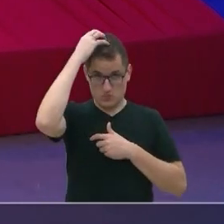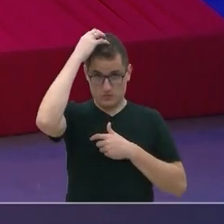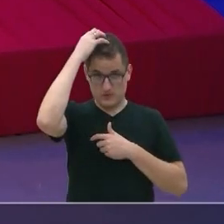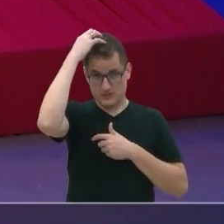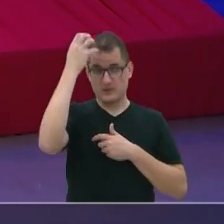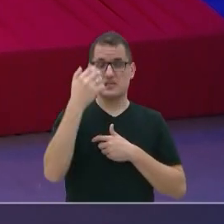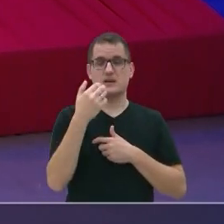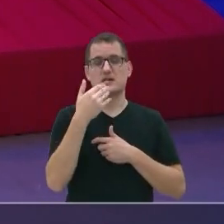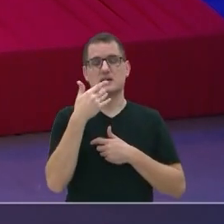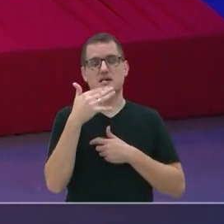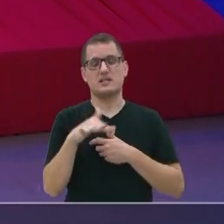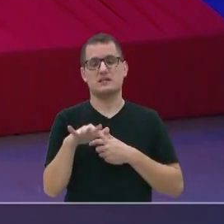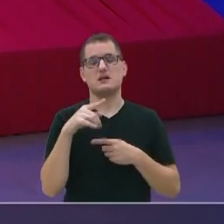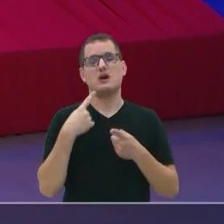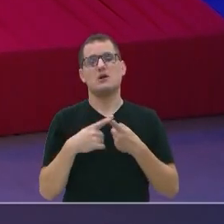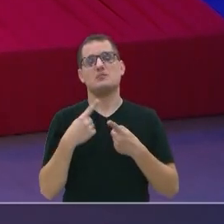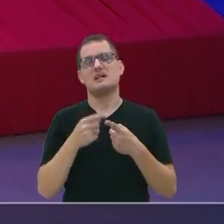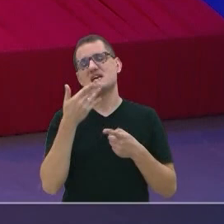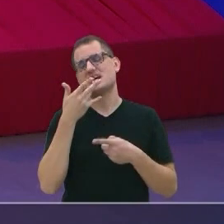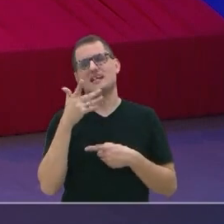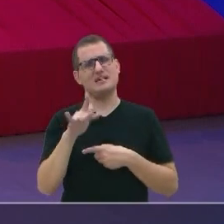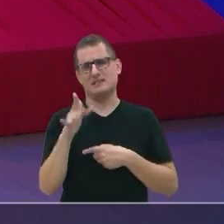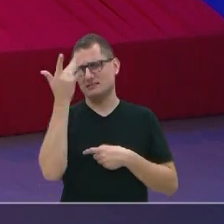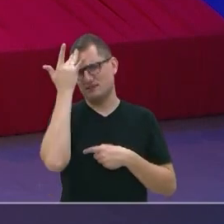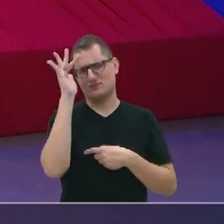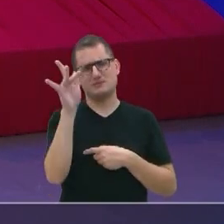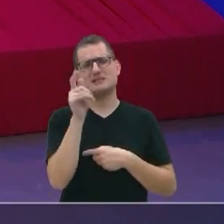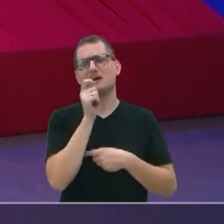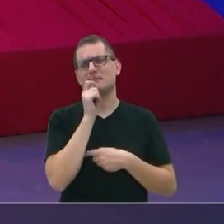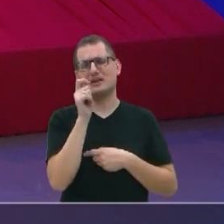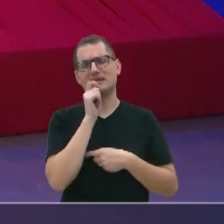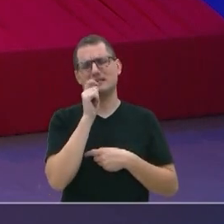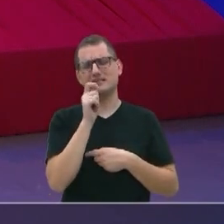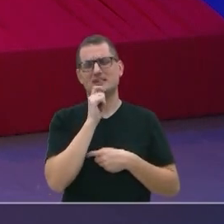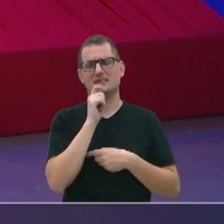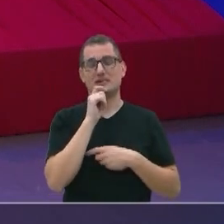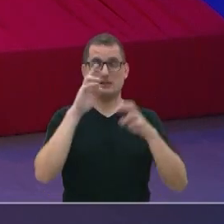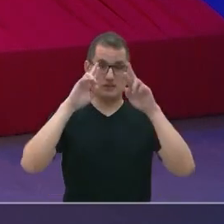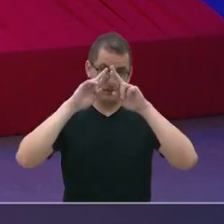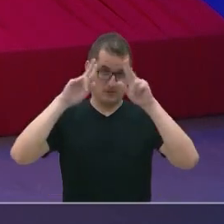Porque uma criança não responde por si mesma ainda.